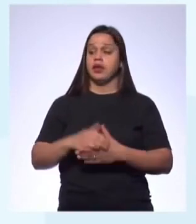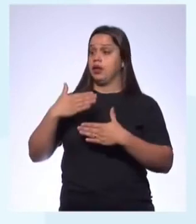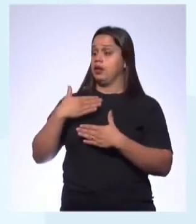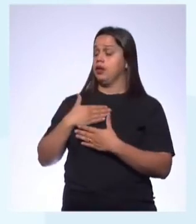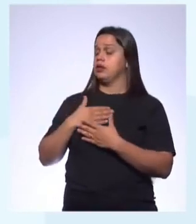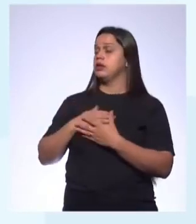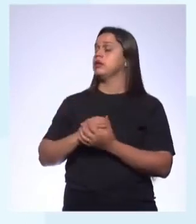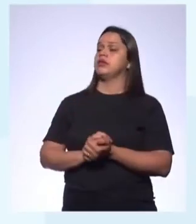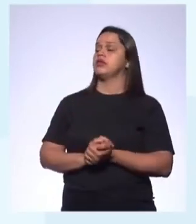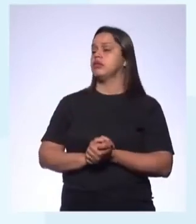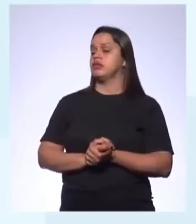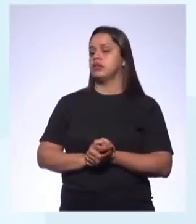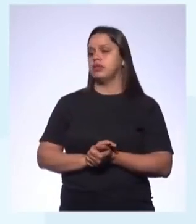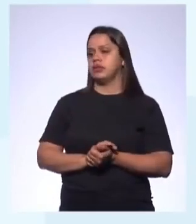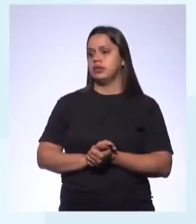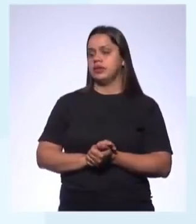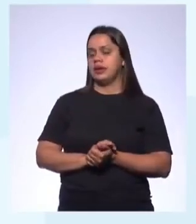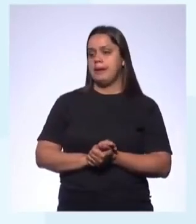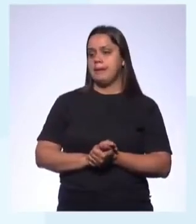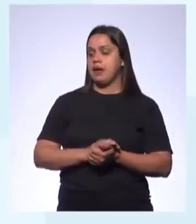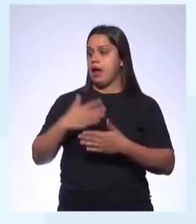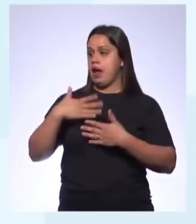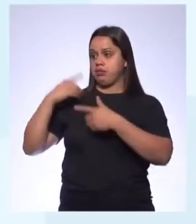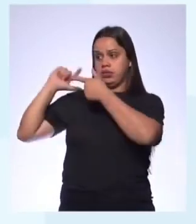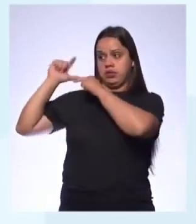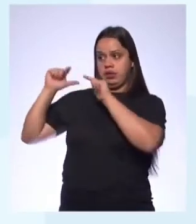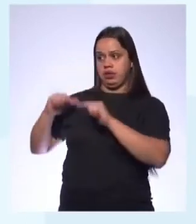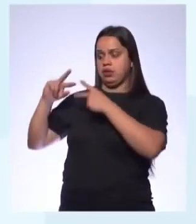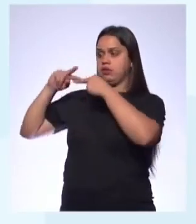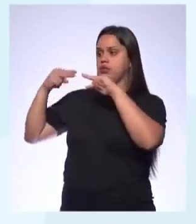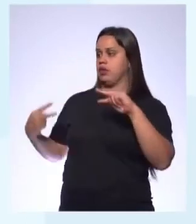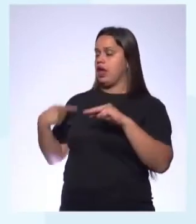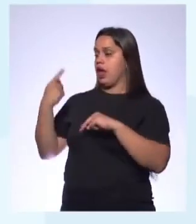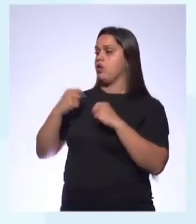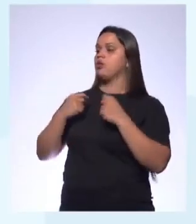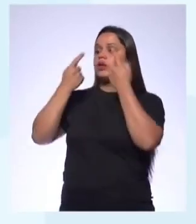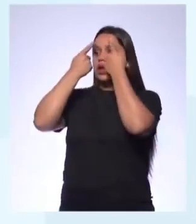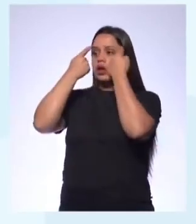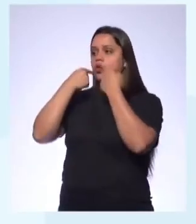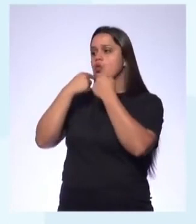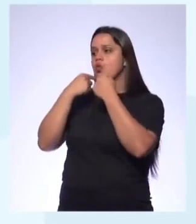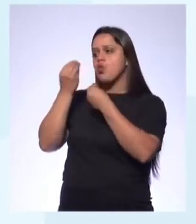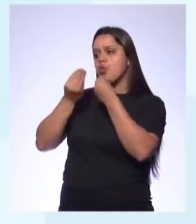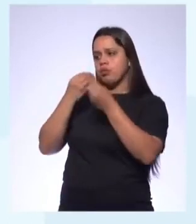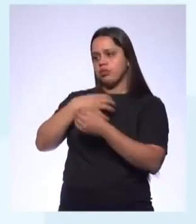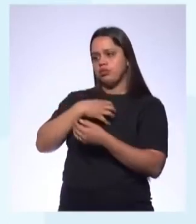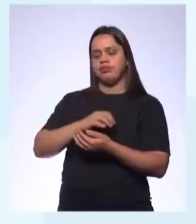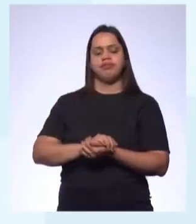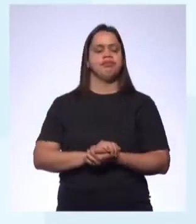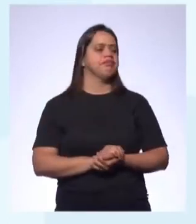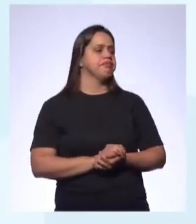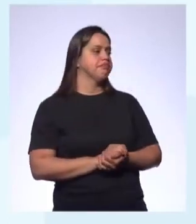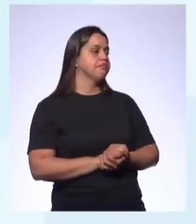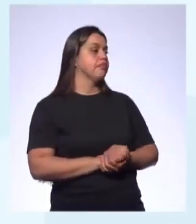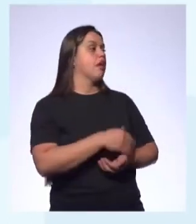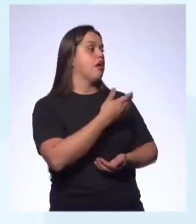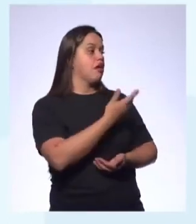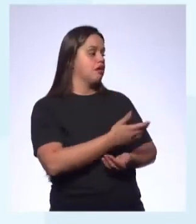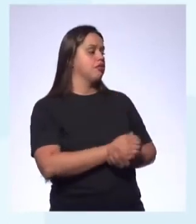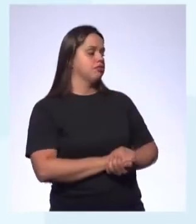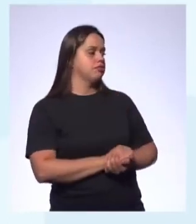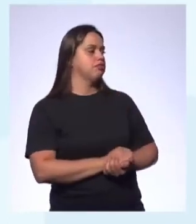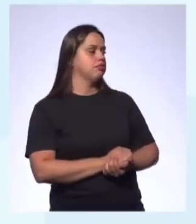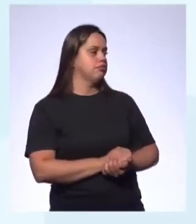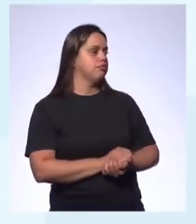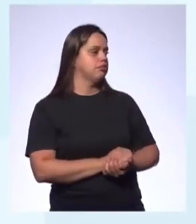inheritance is the shape of my face. A minha herança genética é o formato do meu rosto. My father has brown eyes